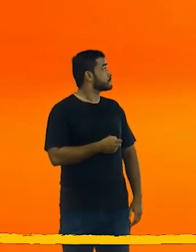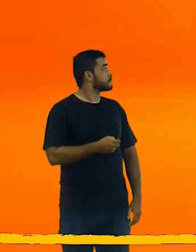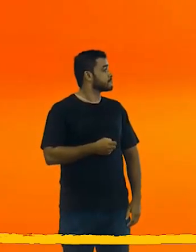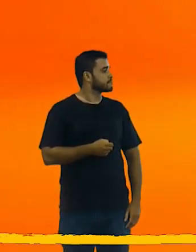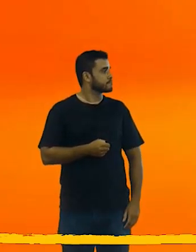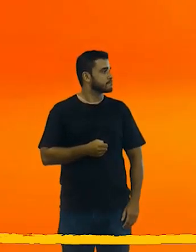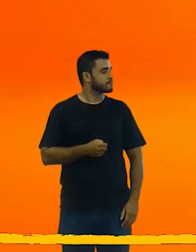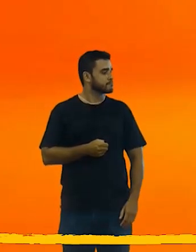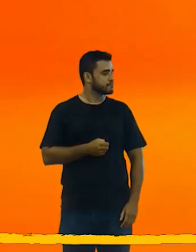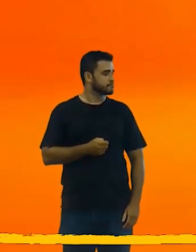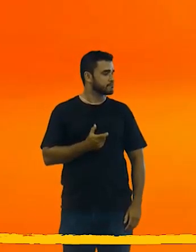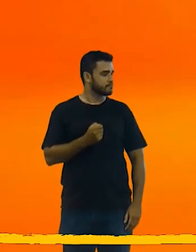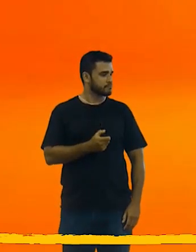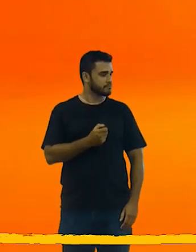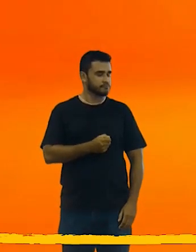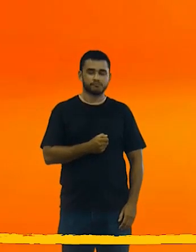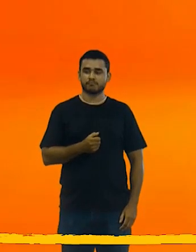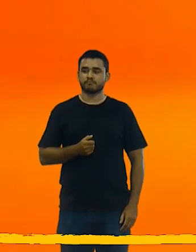coloca na questão 4.